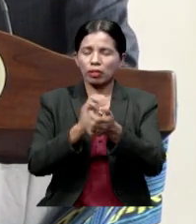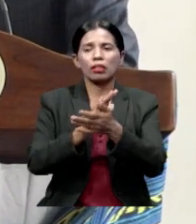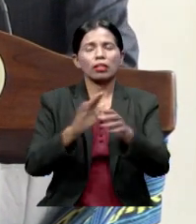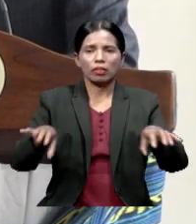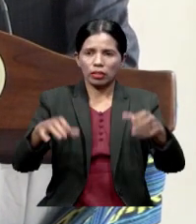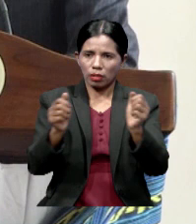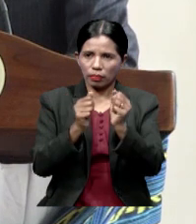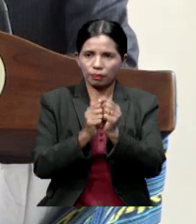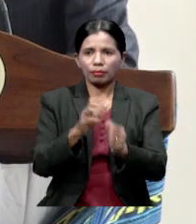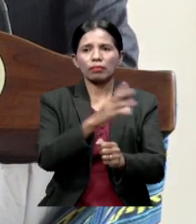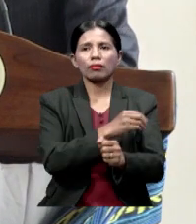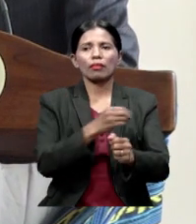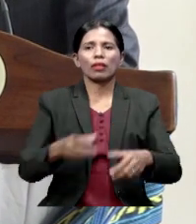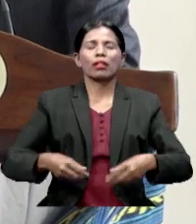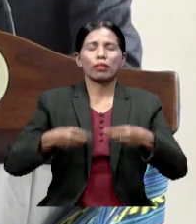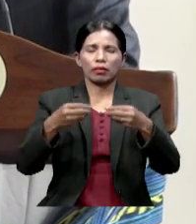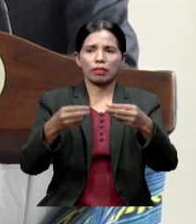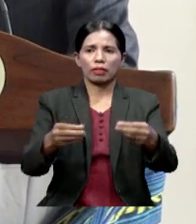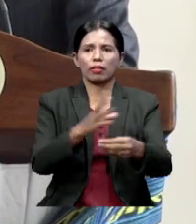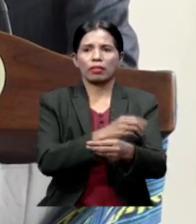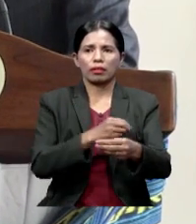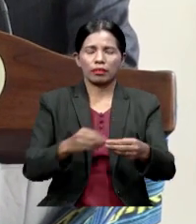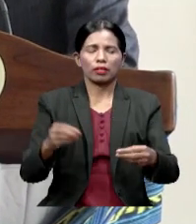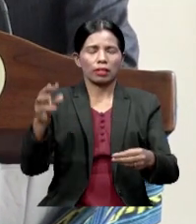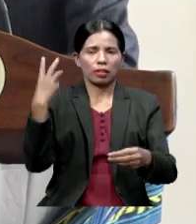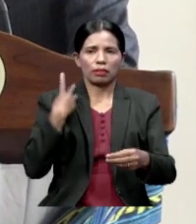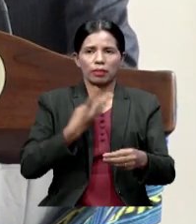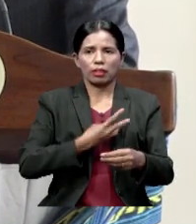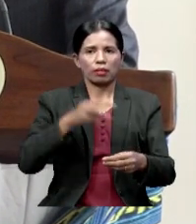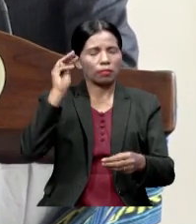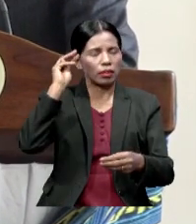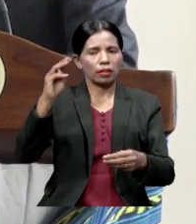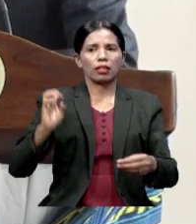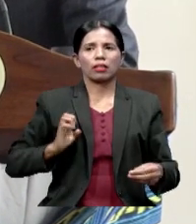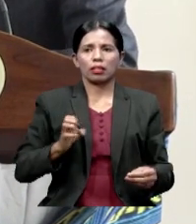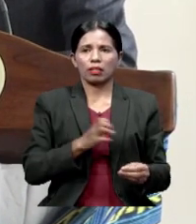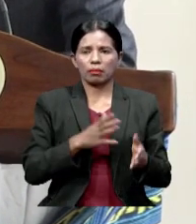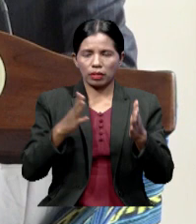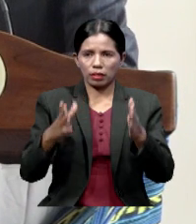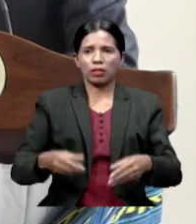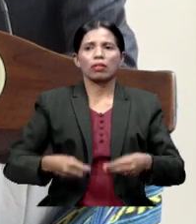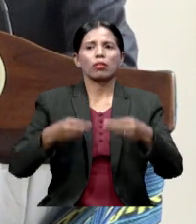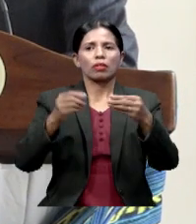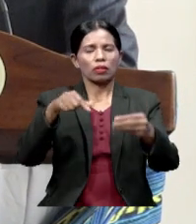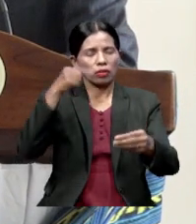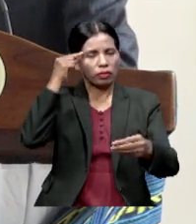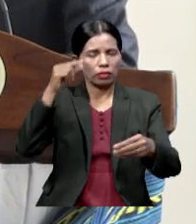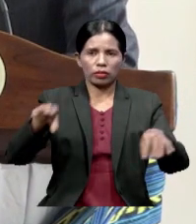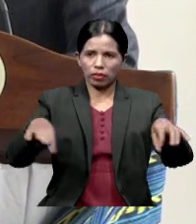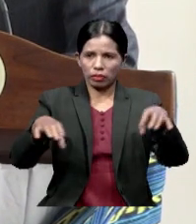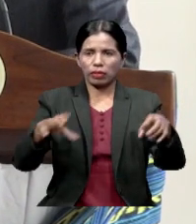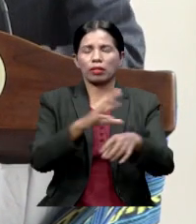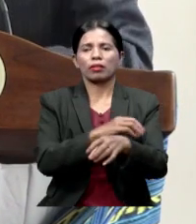mas também de abertura de portas para que os nossos femininos e os nossos embaixadores passam depois desenvolver o trabalho e